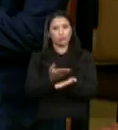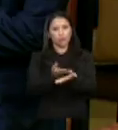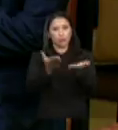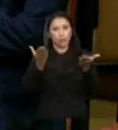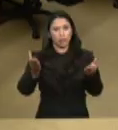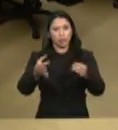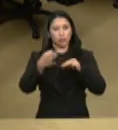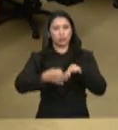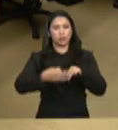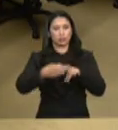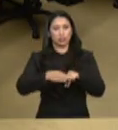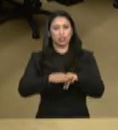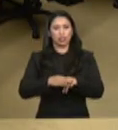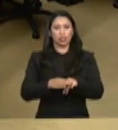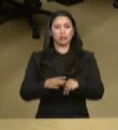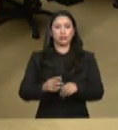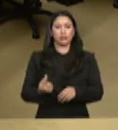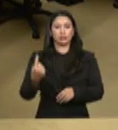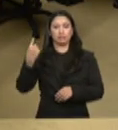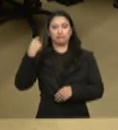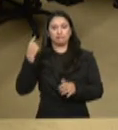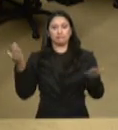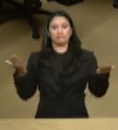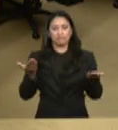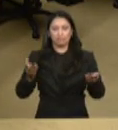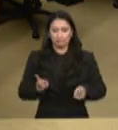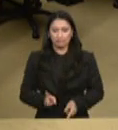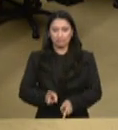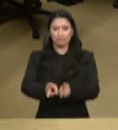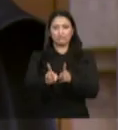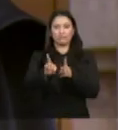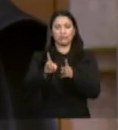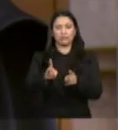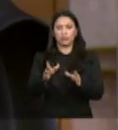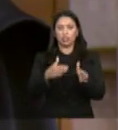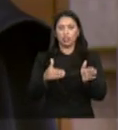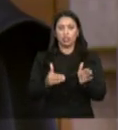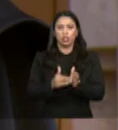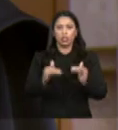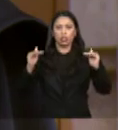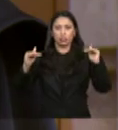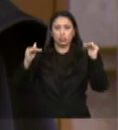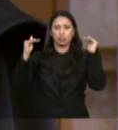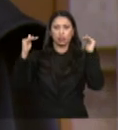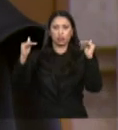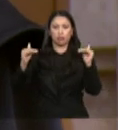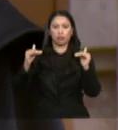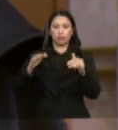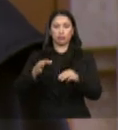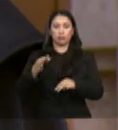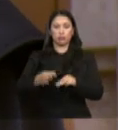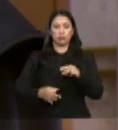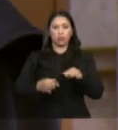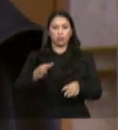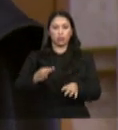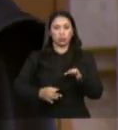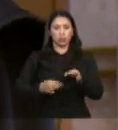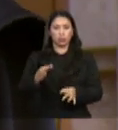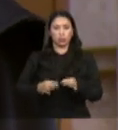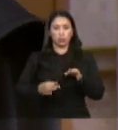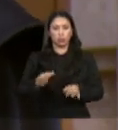mas sempre ministros e todas as demais autoridades do Judiciário cumprimento o